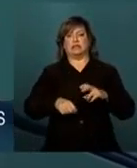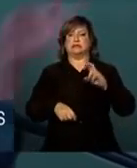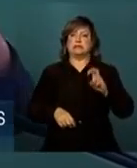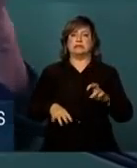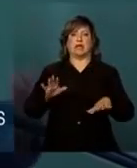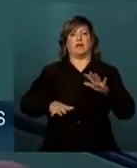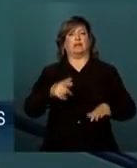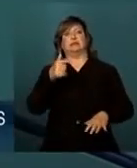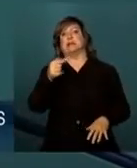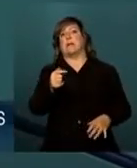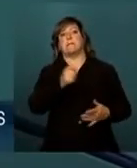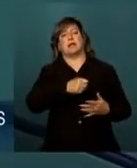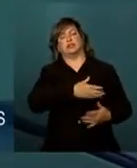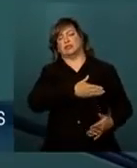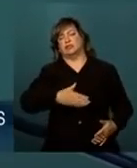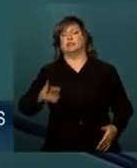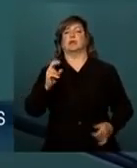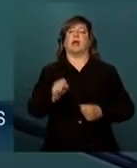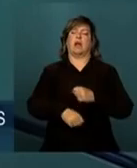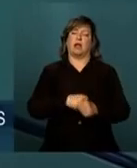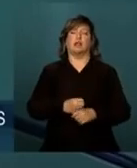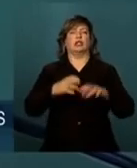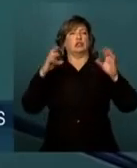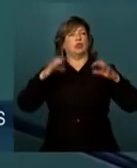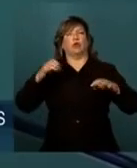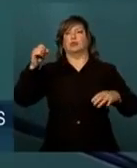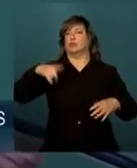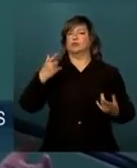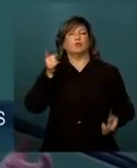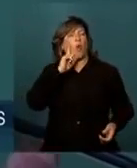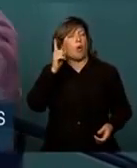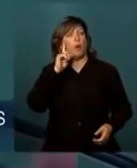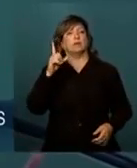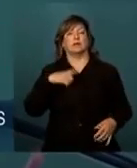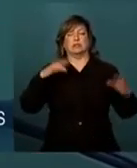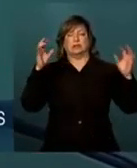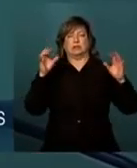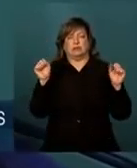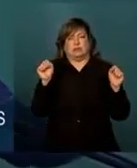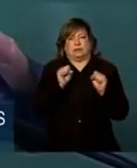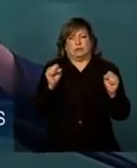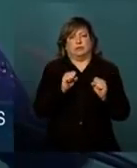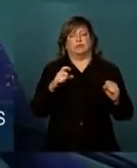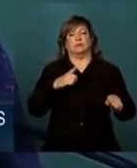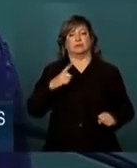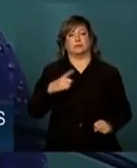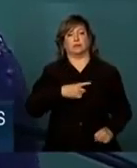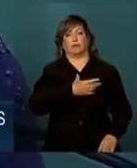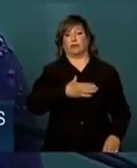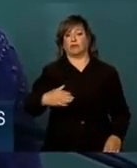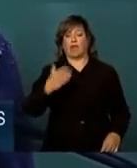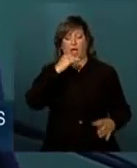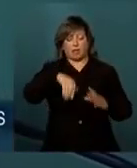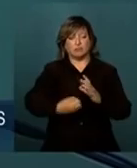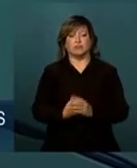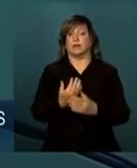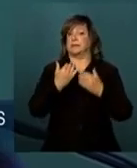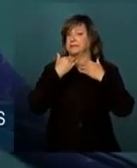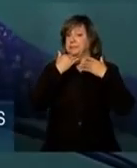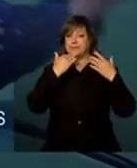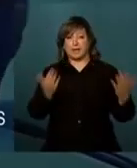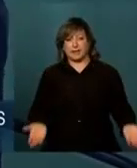5, 6, 7 meses todo ano, chova ou faça sol. Tem inverno forte, acaba toda a produção,